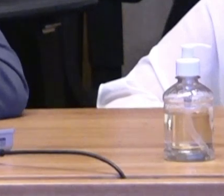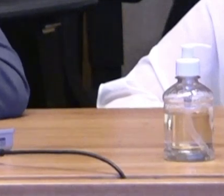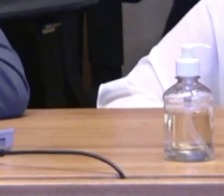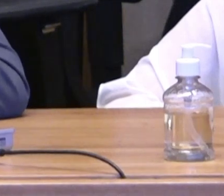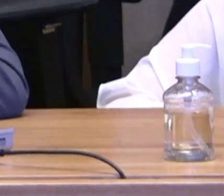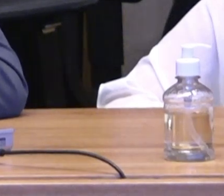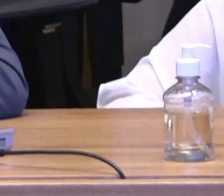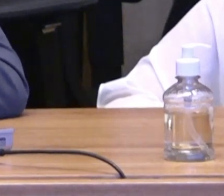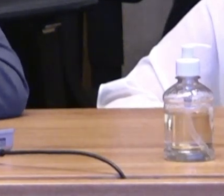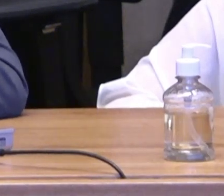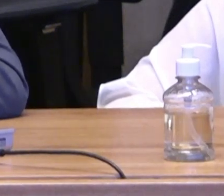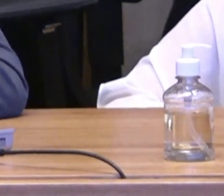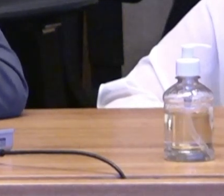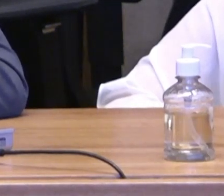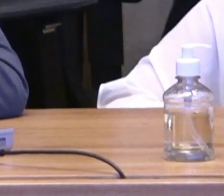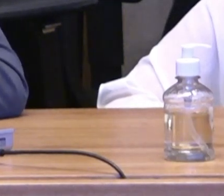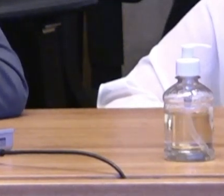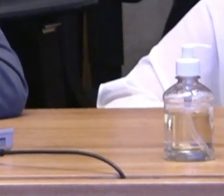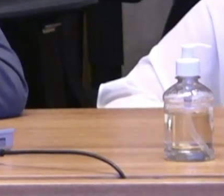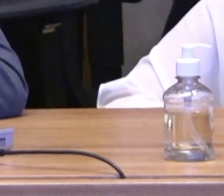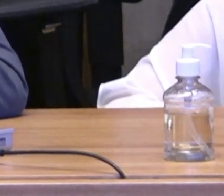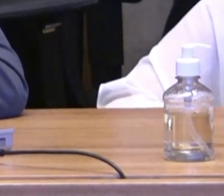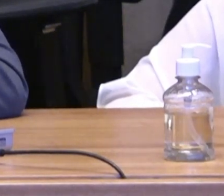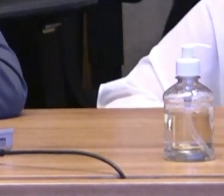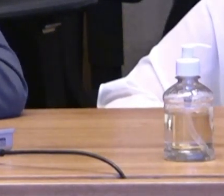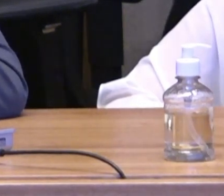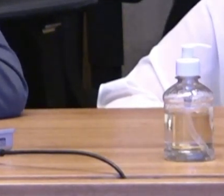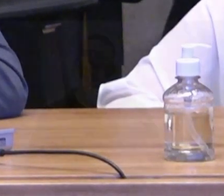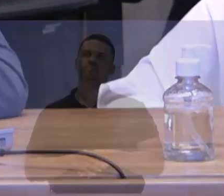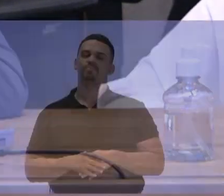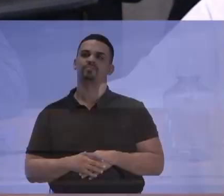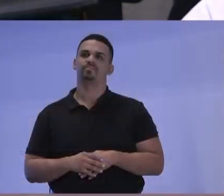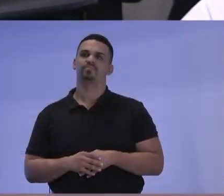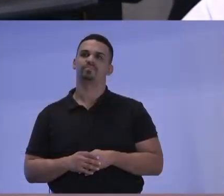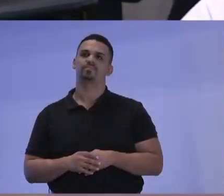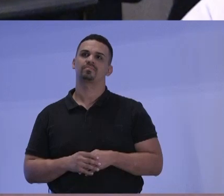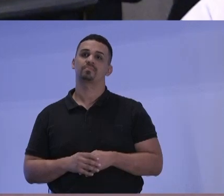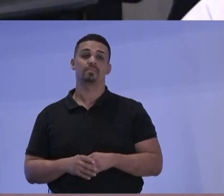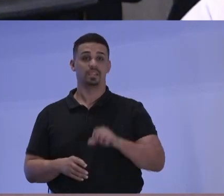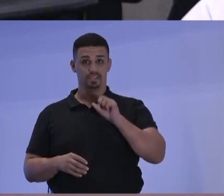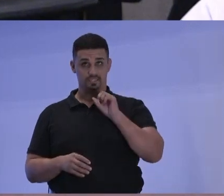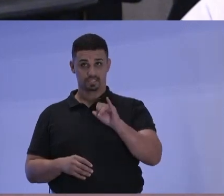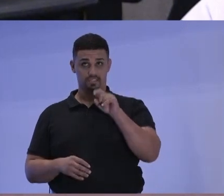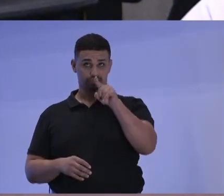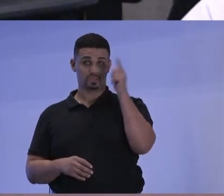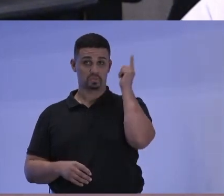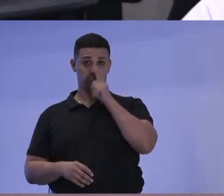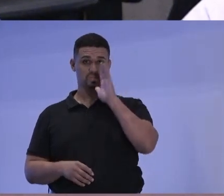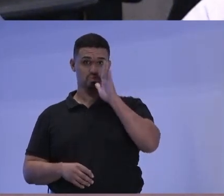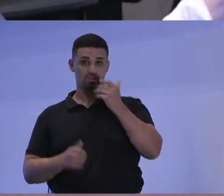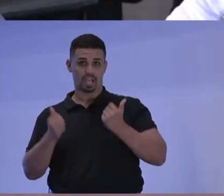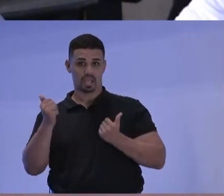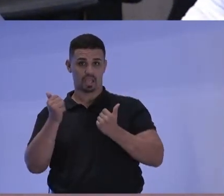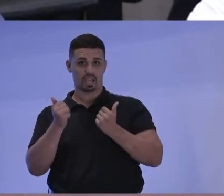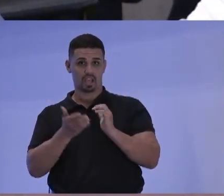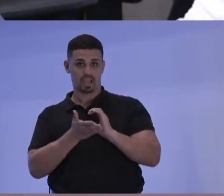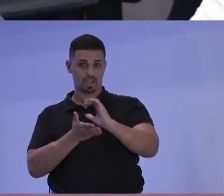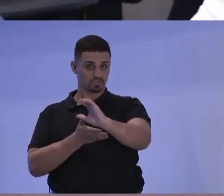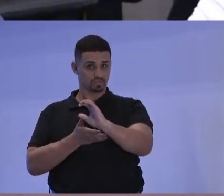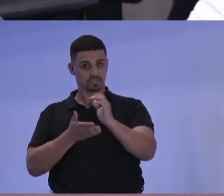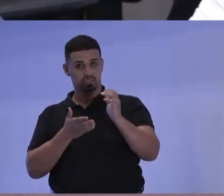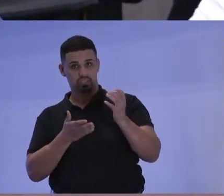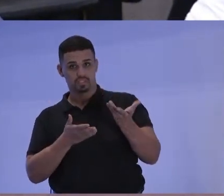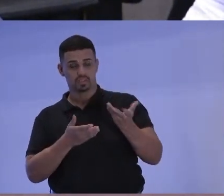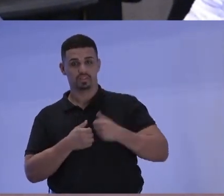É específico para isso, né, no Distrito Federal. Não sei se vocês já conseguiram algum auxílio. Ela pode falar, senhor deputado?